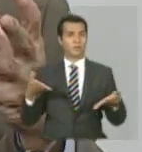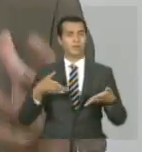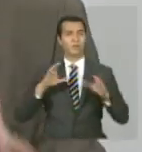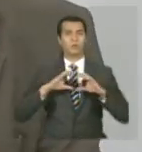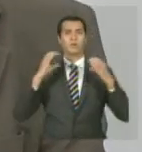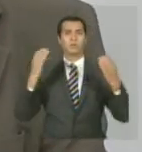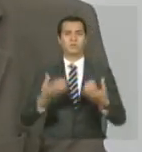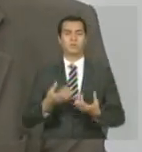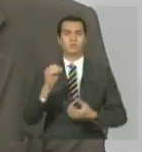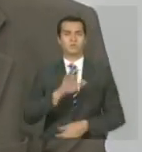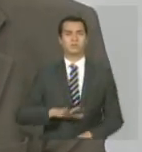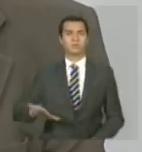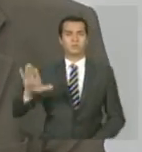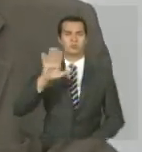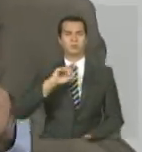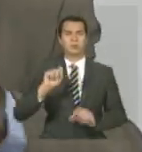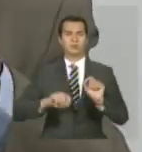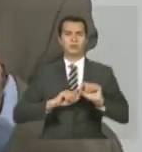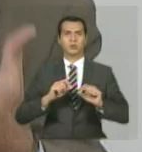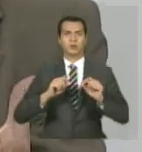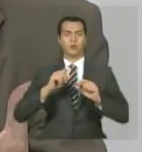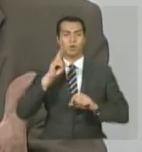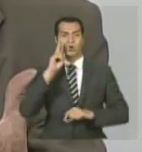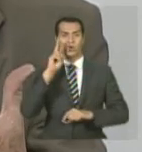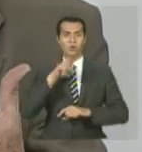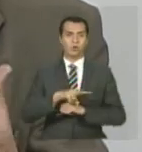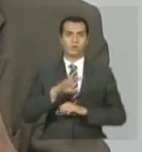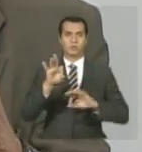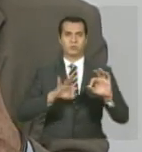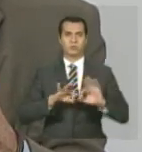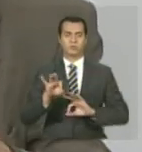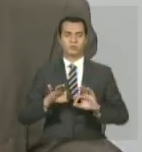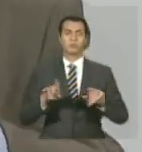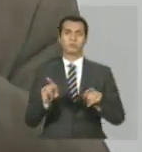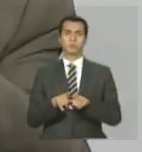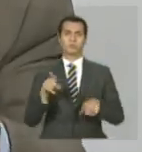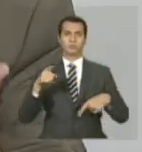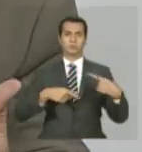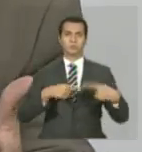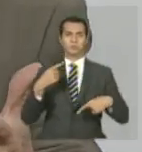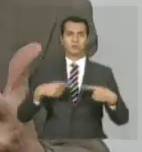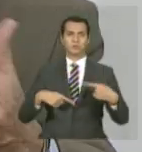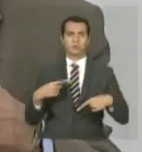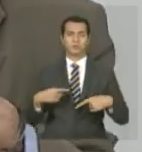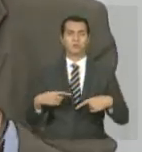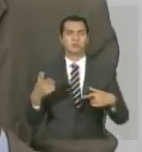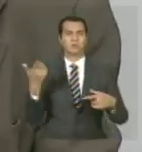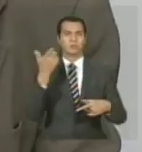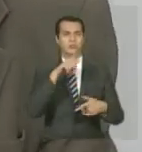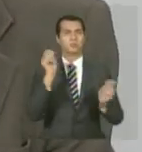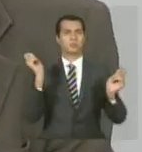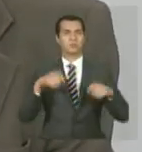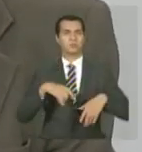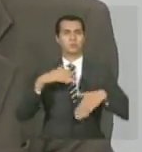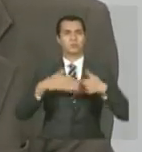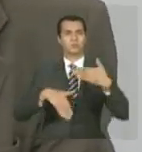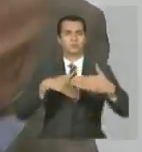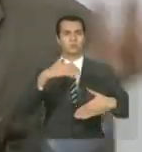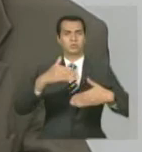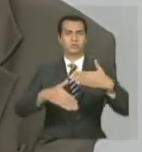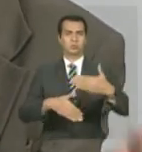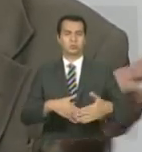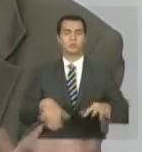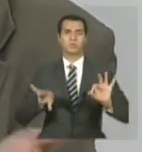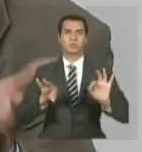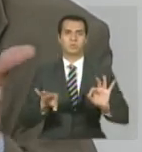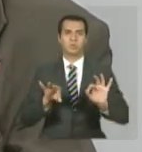esse plano e aí debater esse plano e dar mais um passo em termos de qualificar o plano, que já vem